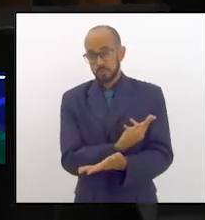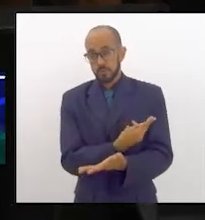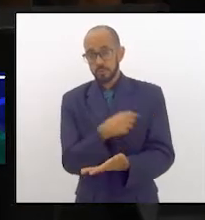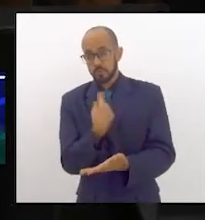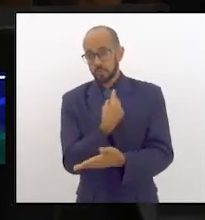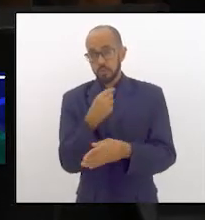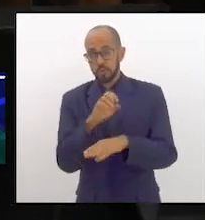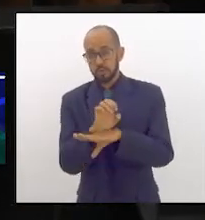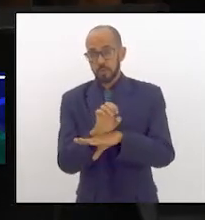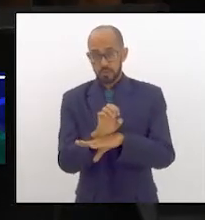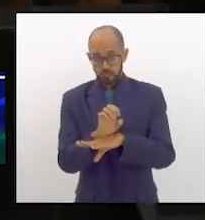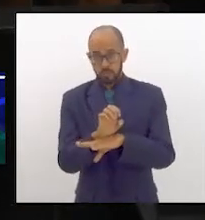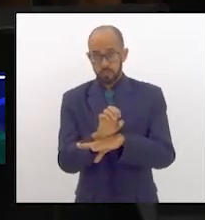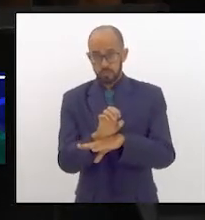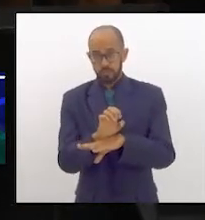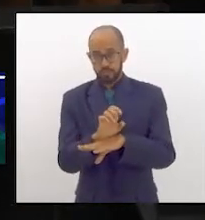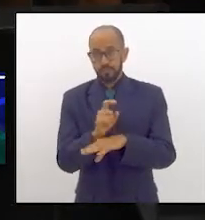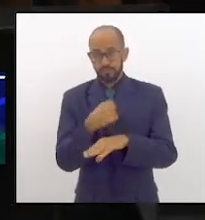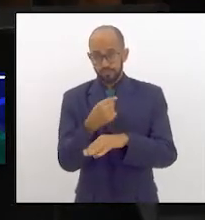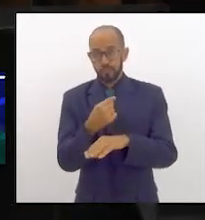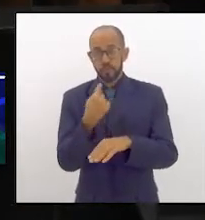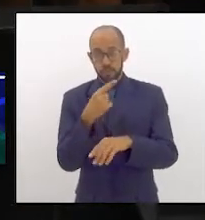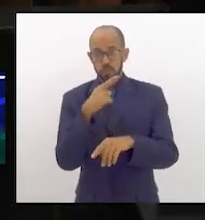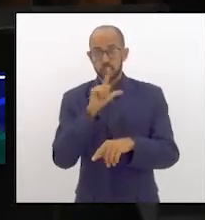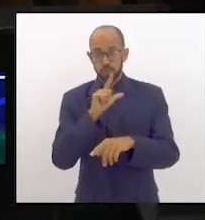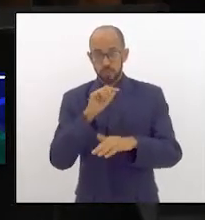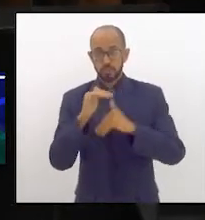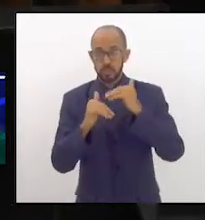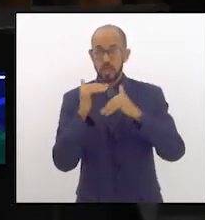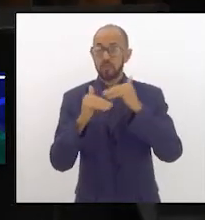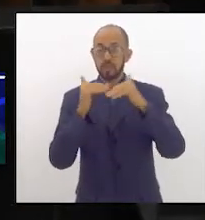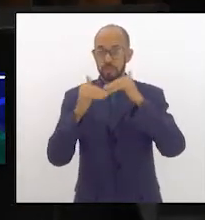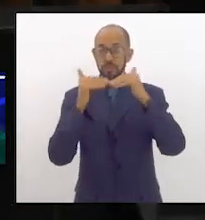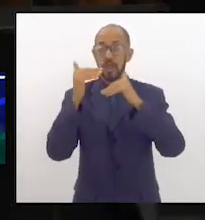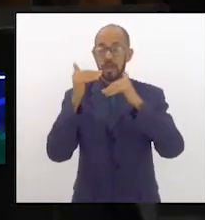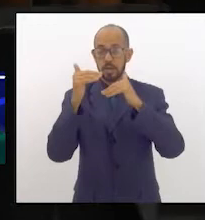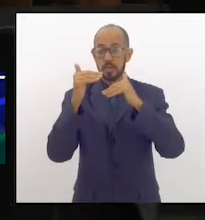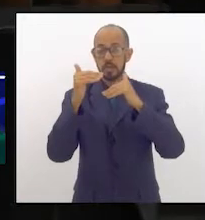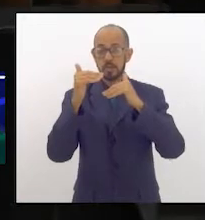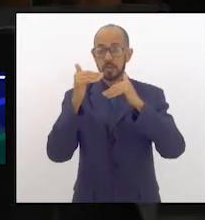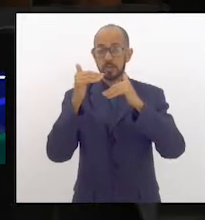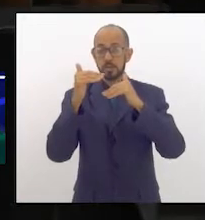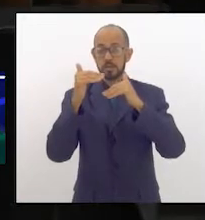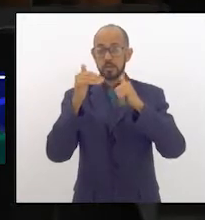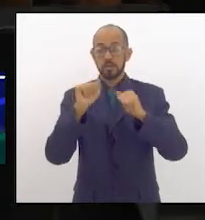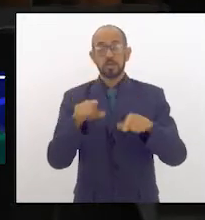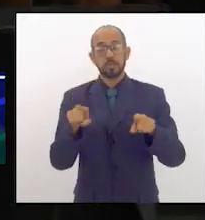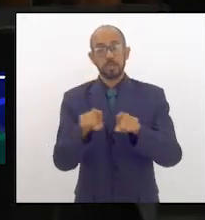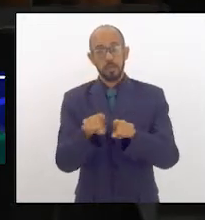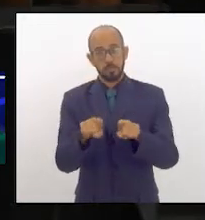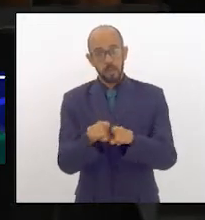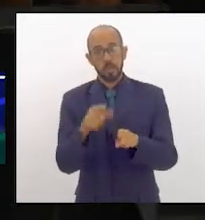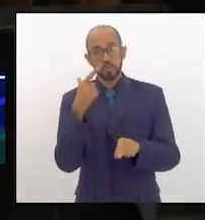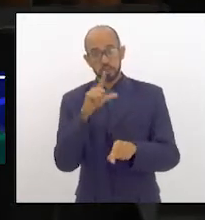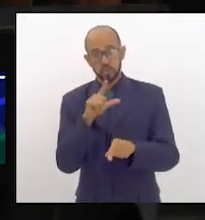nosso estado para que a gente avance tecnologicamente avance